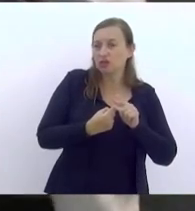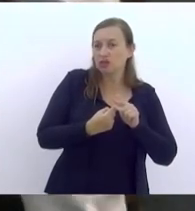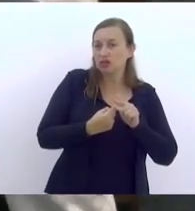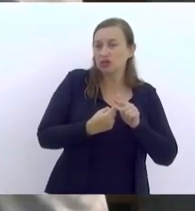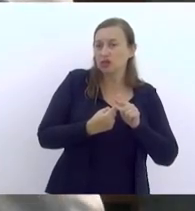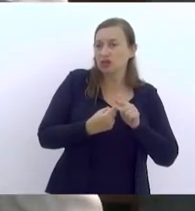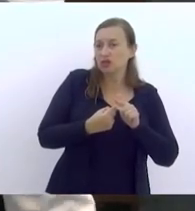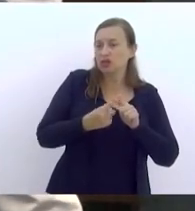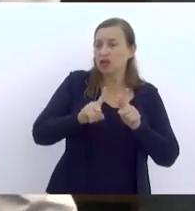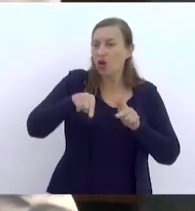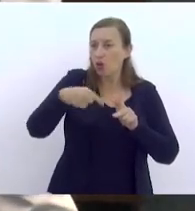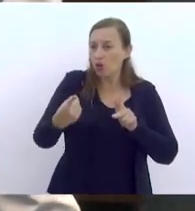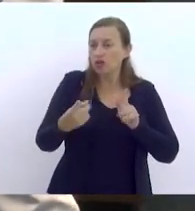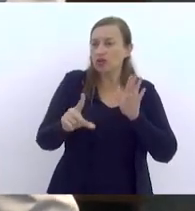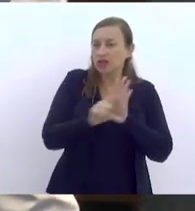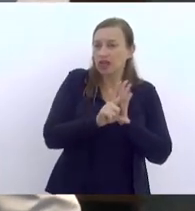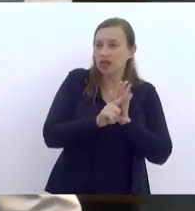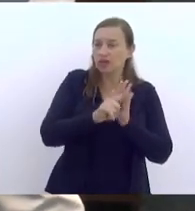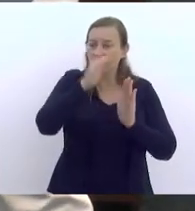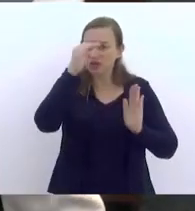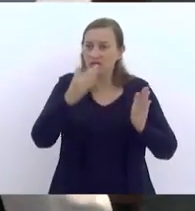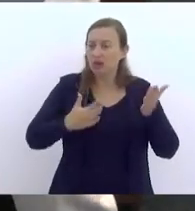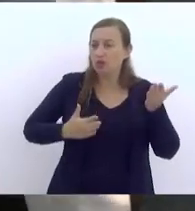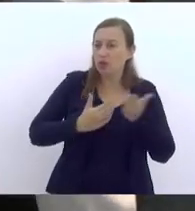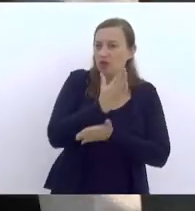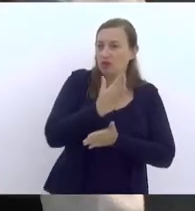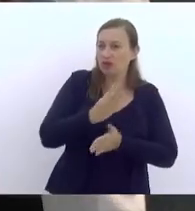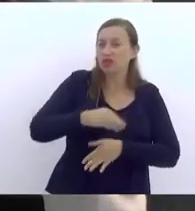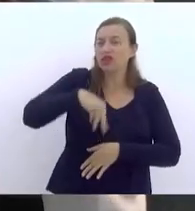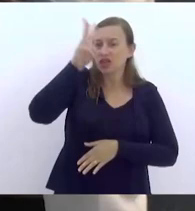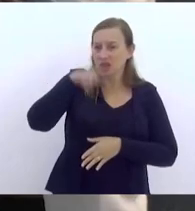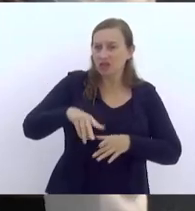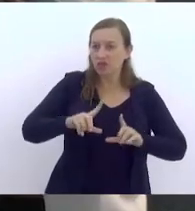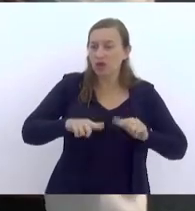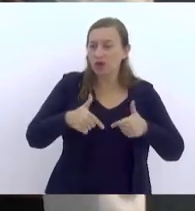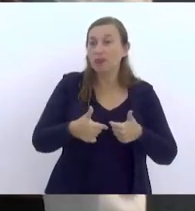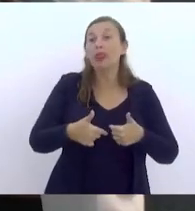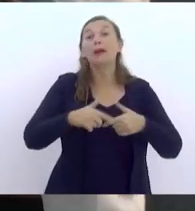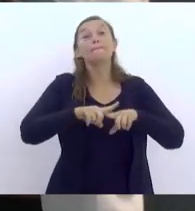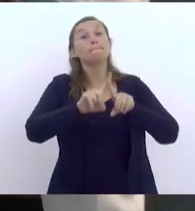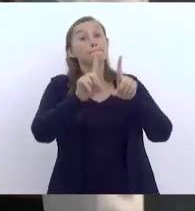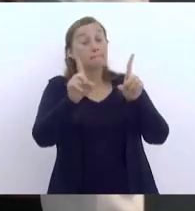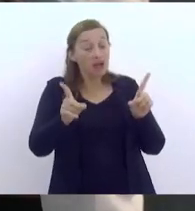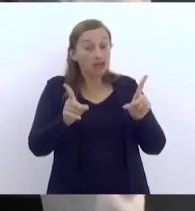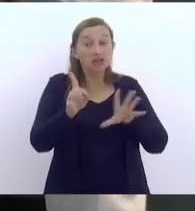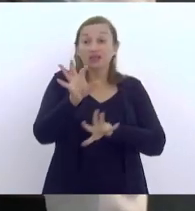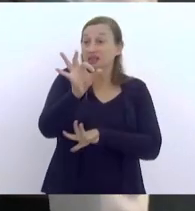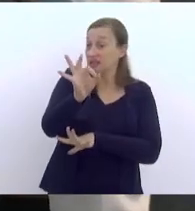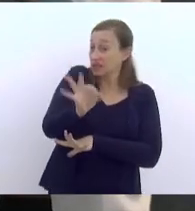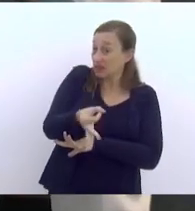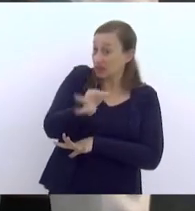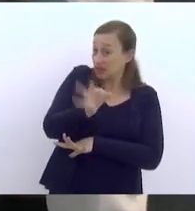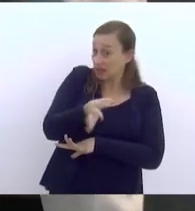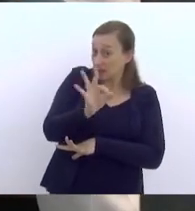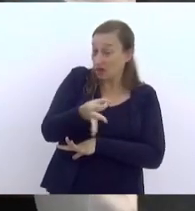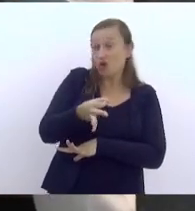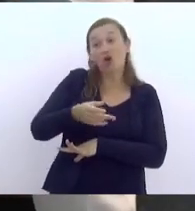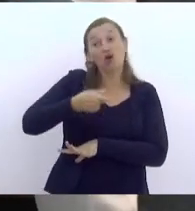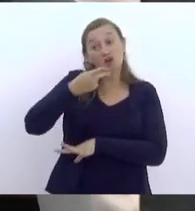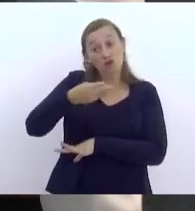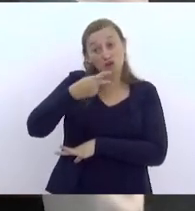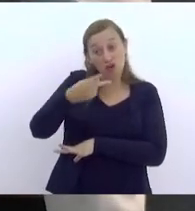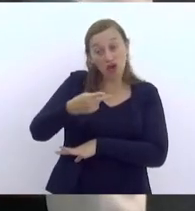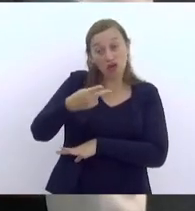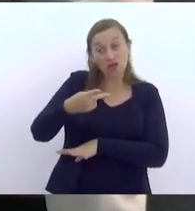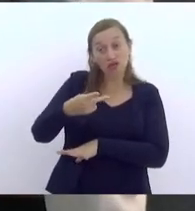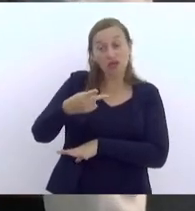posterior eficácia seja confirmada por quem for aplicá-la. Mas, provavelmente, e aqui eu confesso a Vossa Excelência